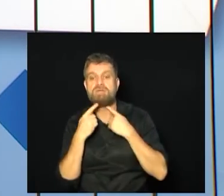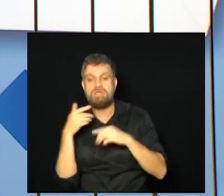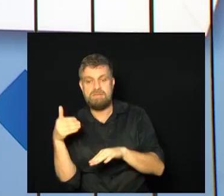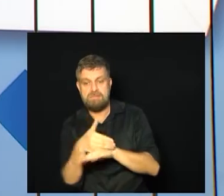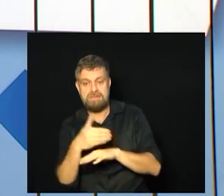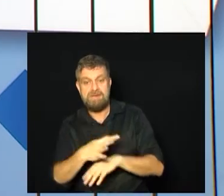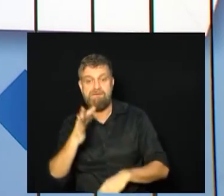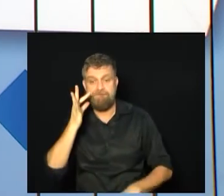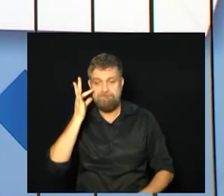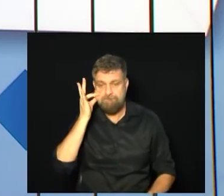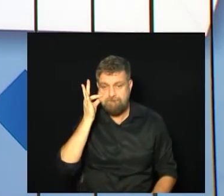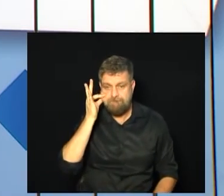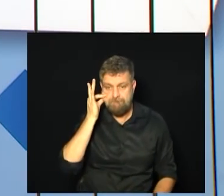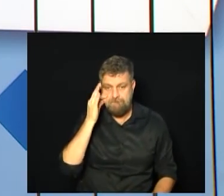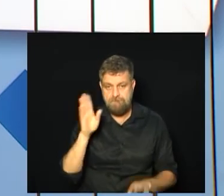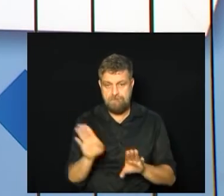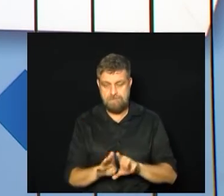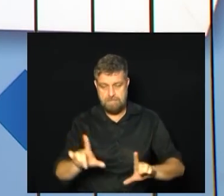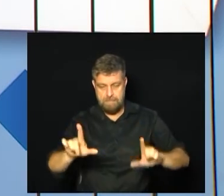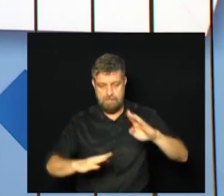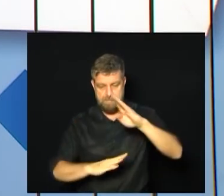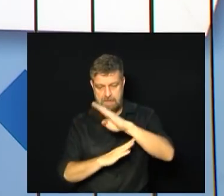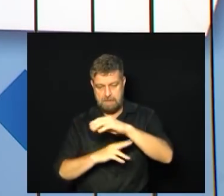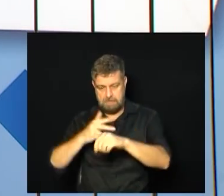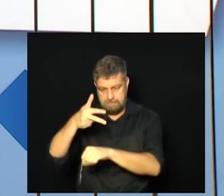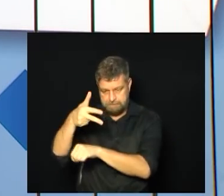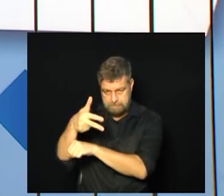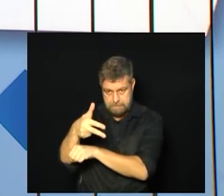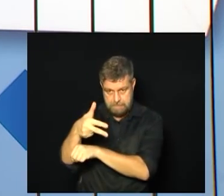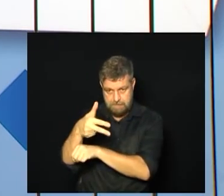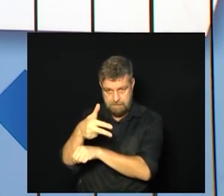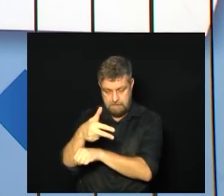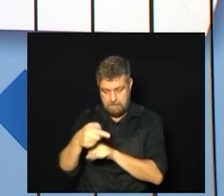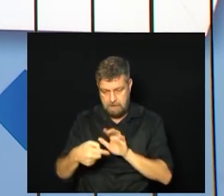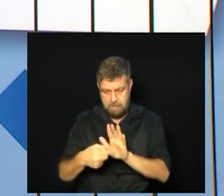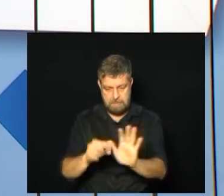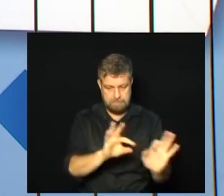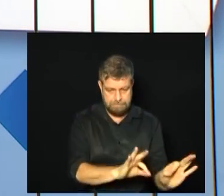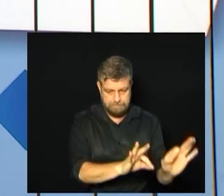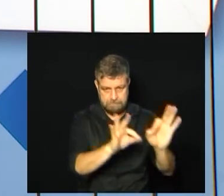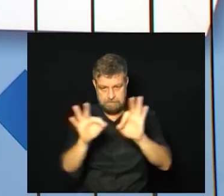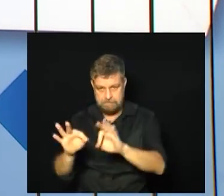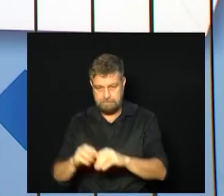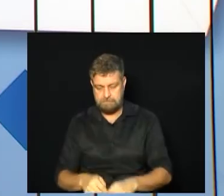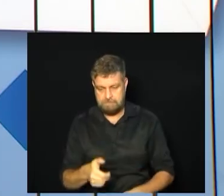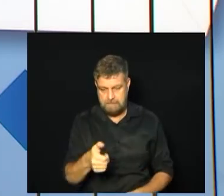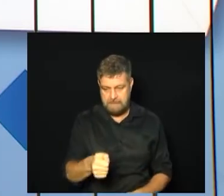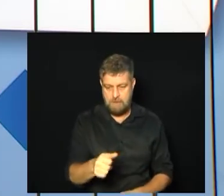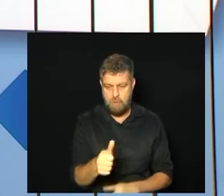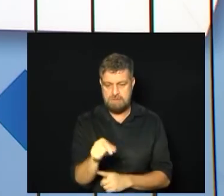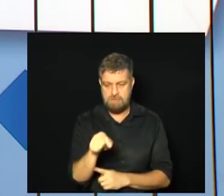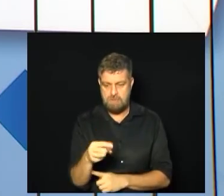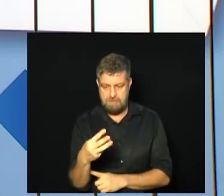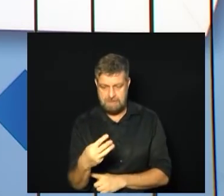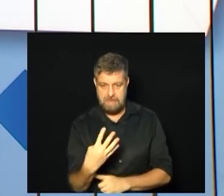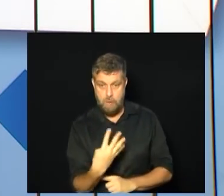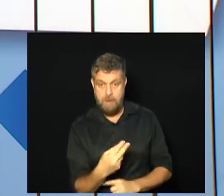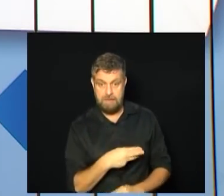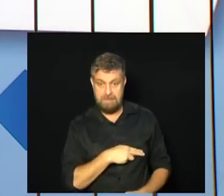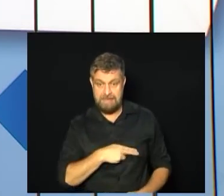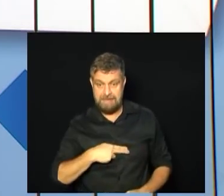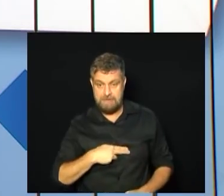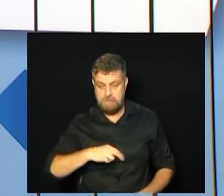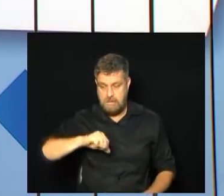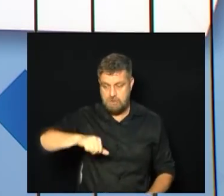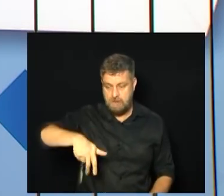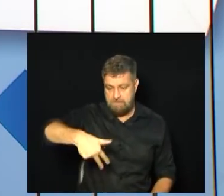forma presencial, e a TV Câmara Campinas também transmite aqui pelos canais 11.3, 4 da NET,